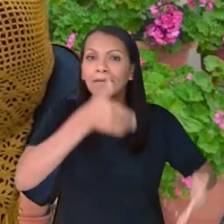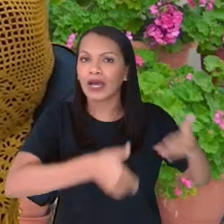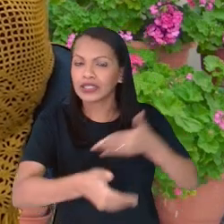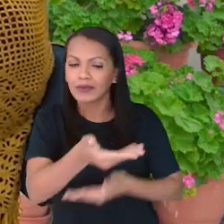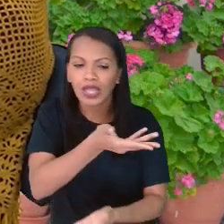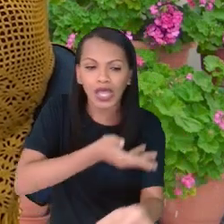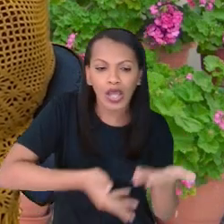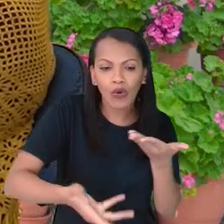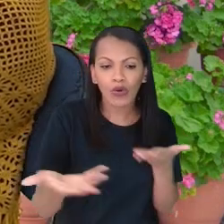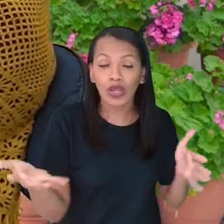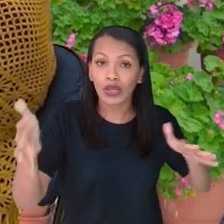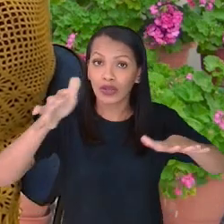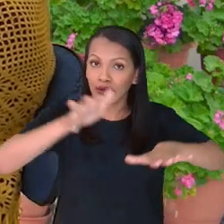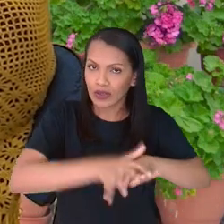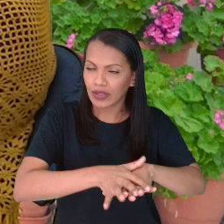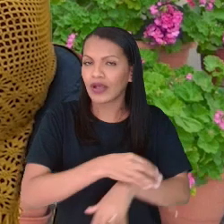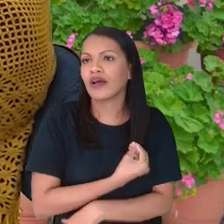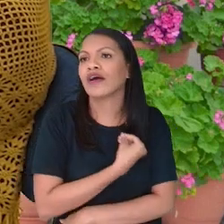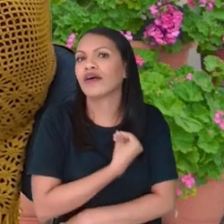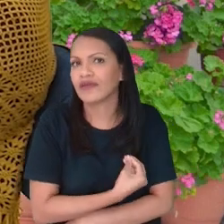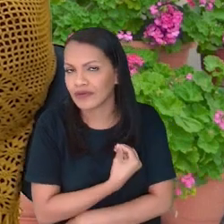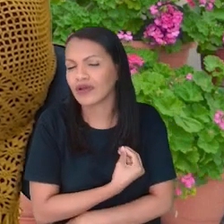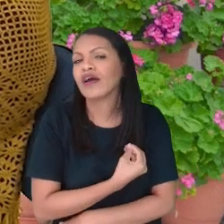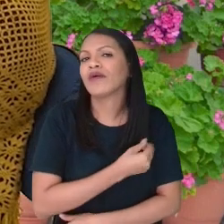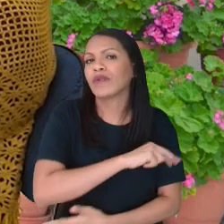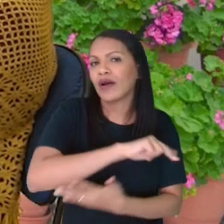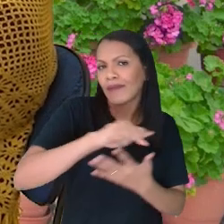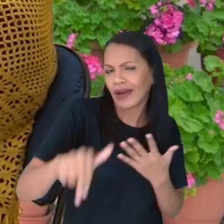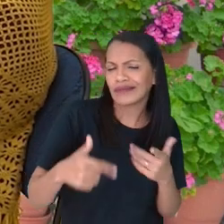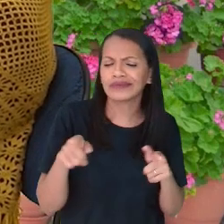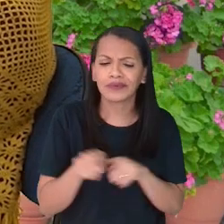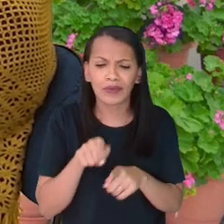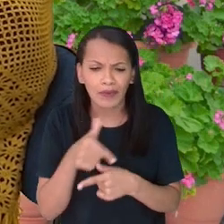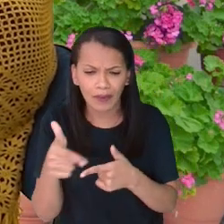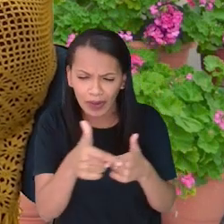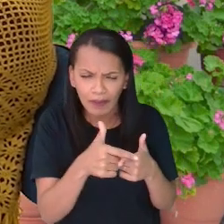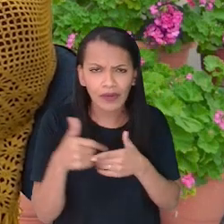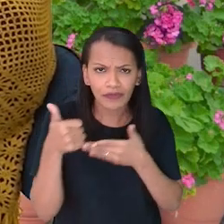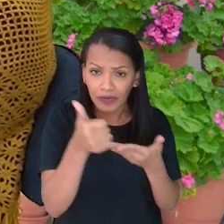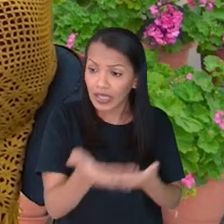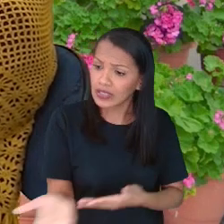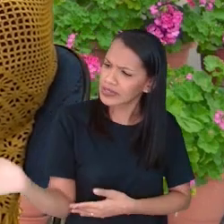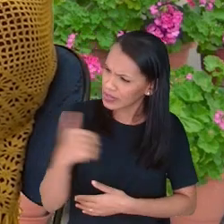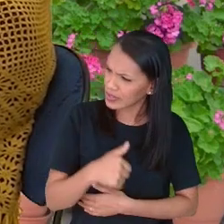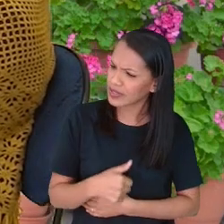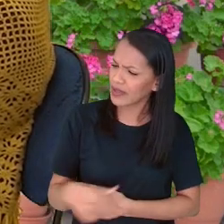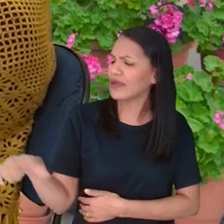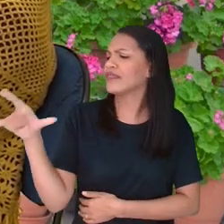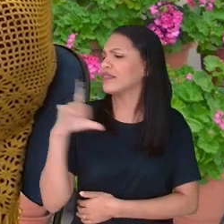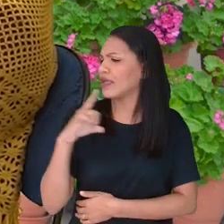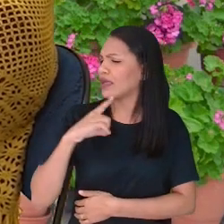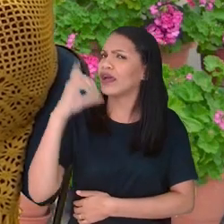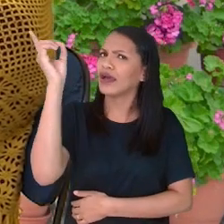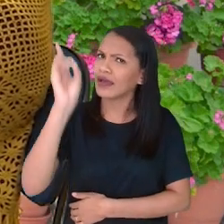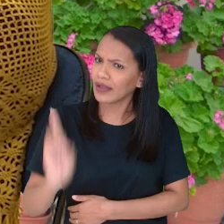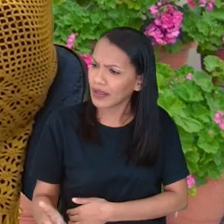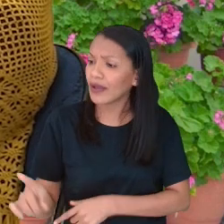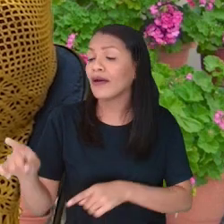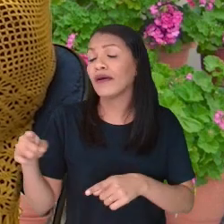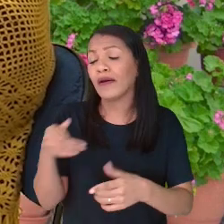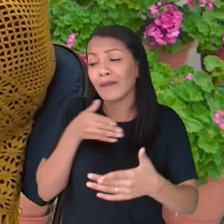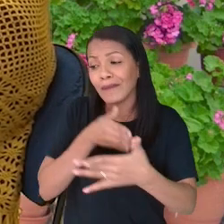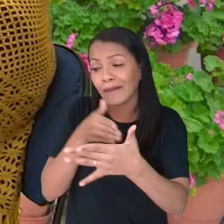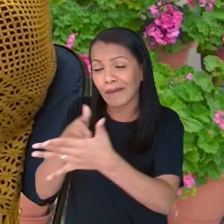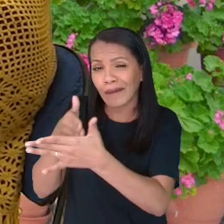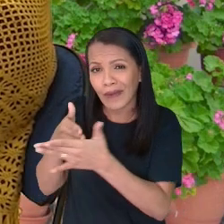todos os seus aspectos, com todos os seus problemas. Isso, vamos ter deficiências e vamos ter muitas